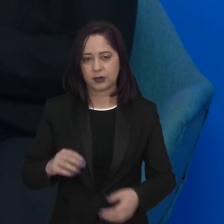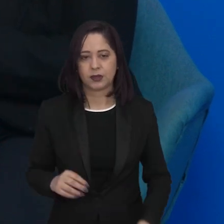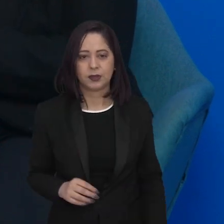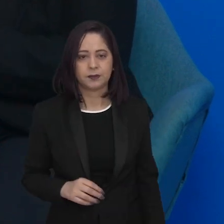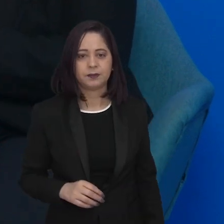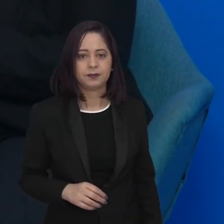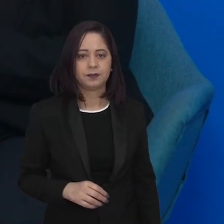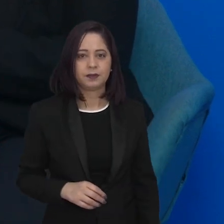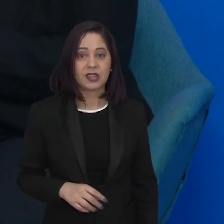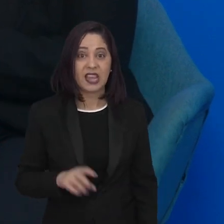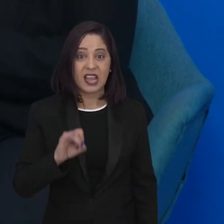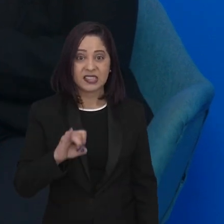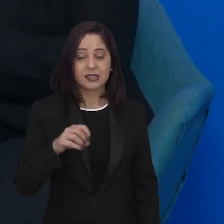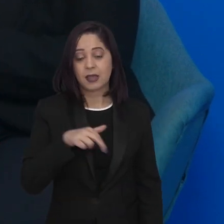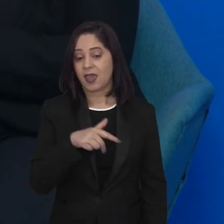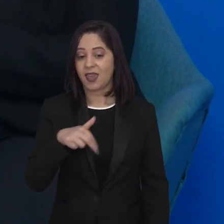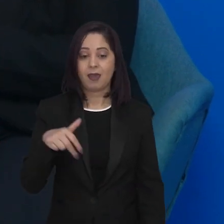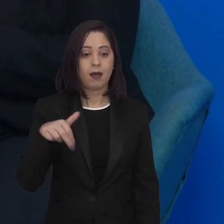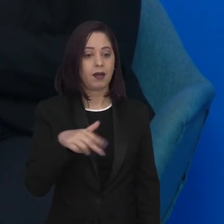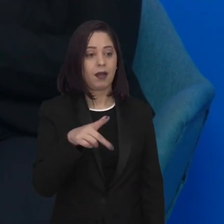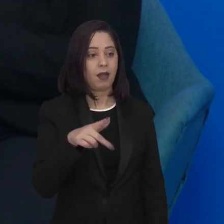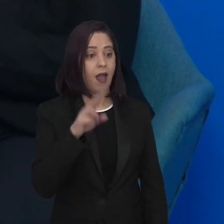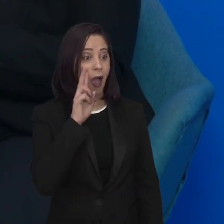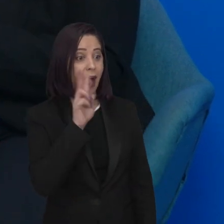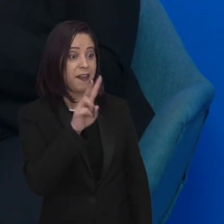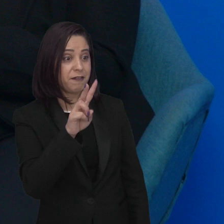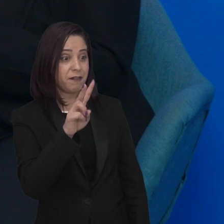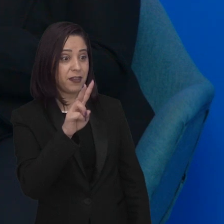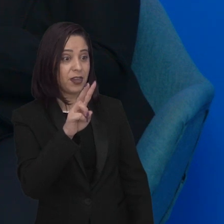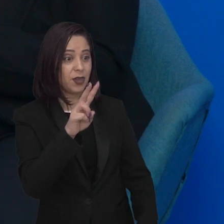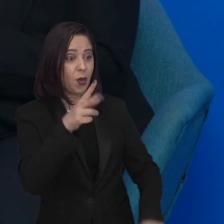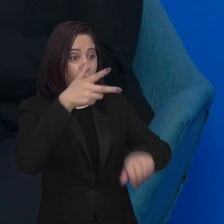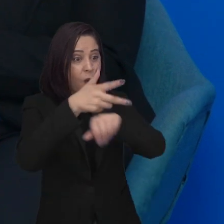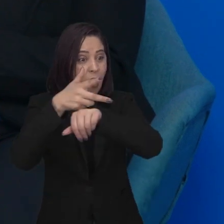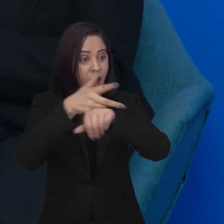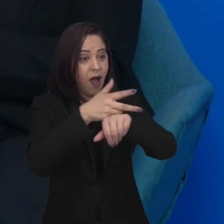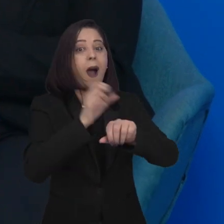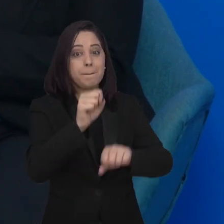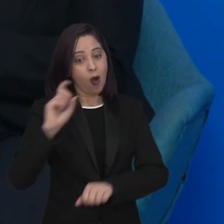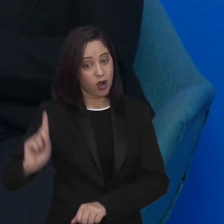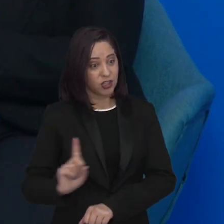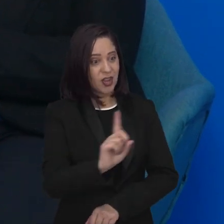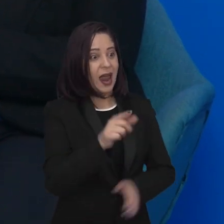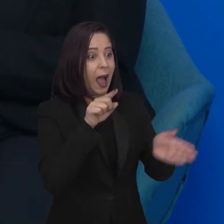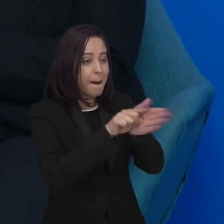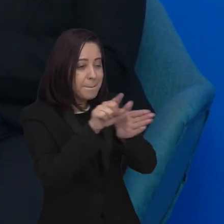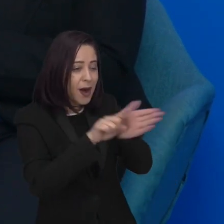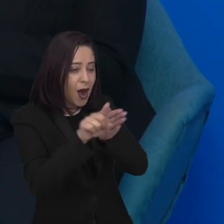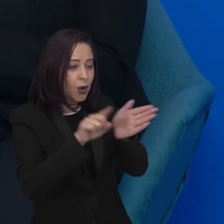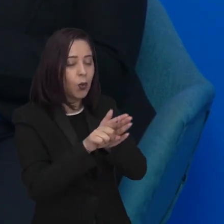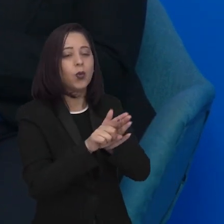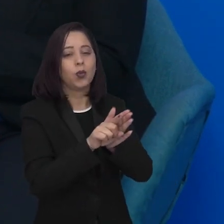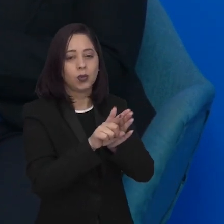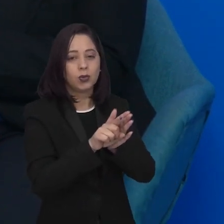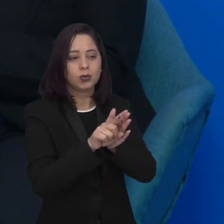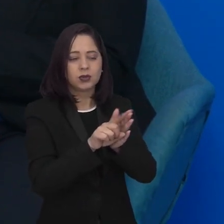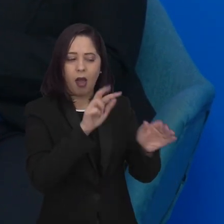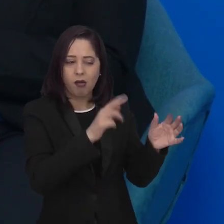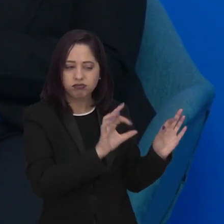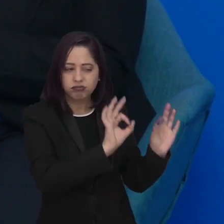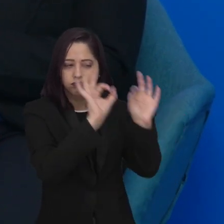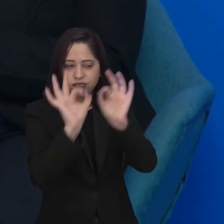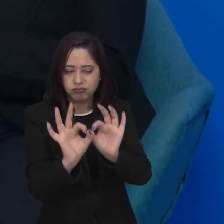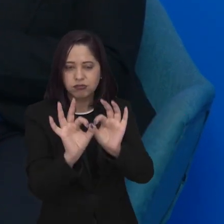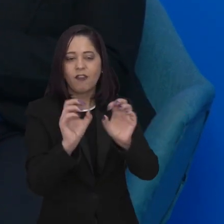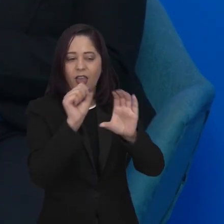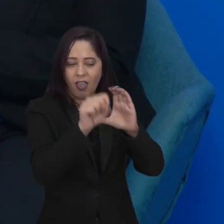dúvidas, né? Exatamente. E quem encontrar a equipe de reportagem da TV Câmara na rua, né, pode ir lá já deixar sua pergunta, tirar sua dúvida, na